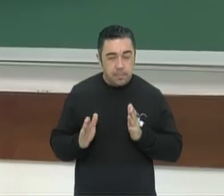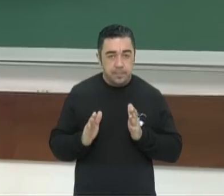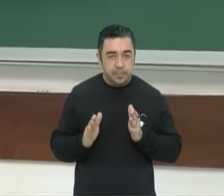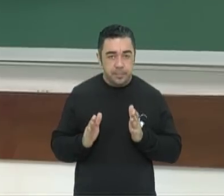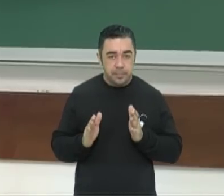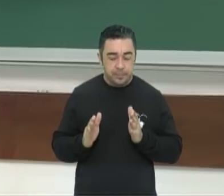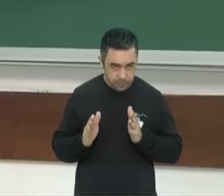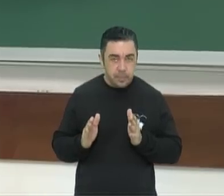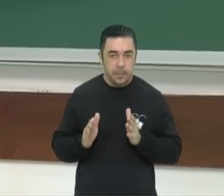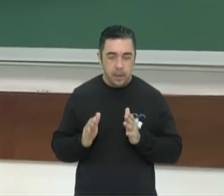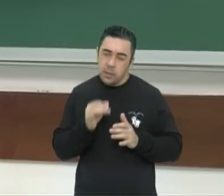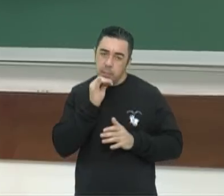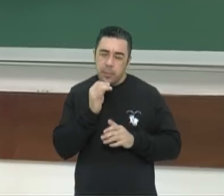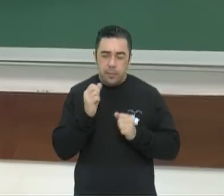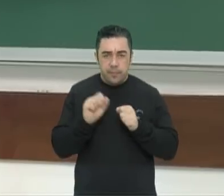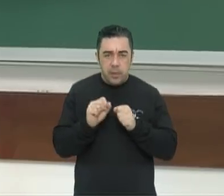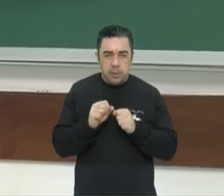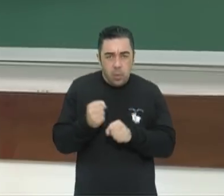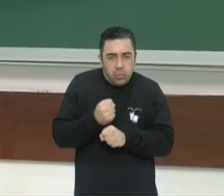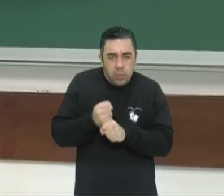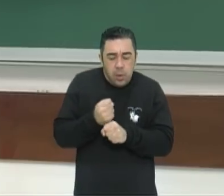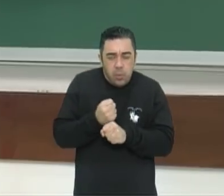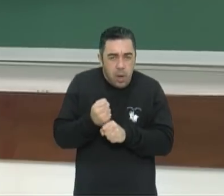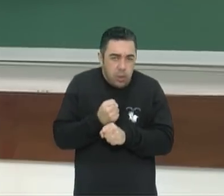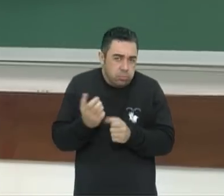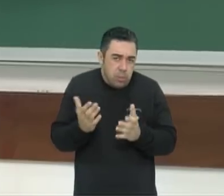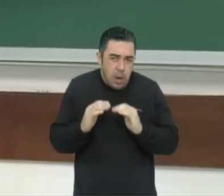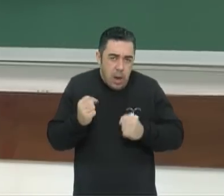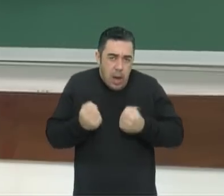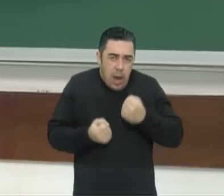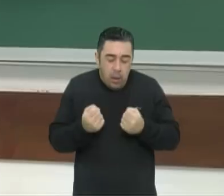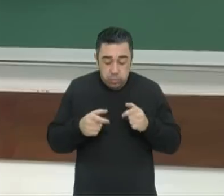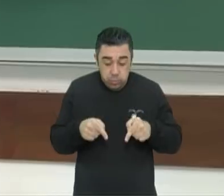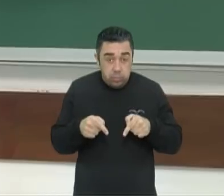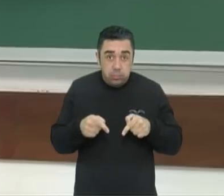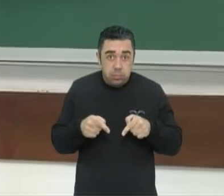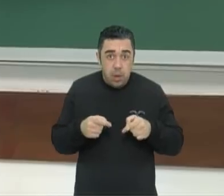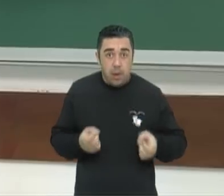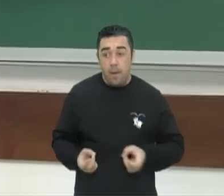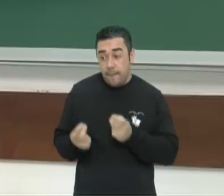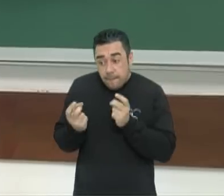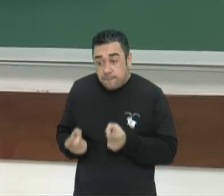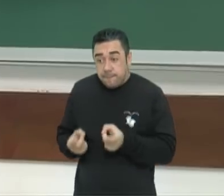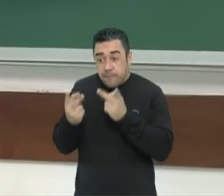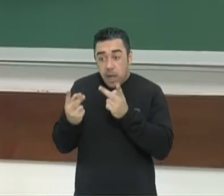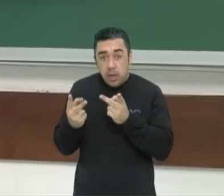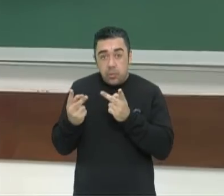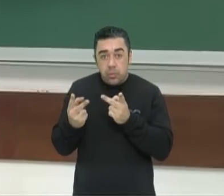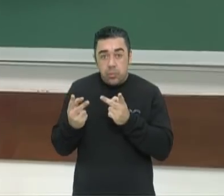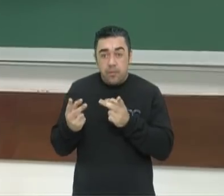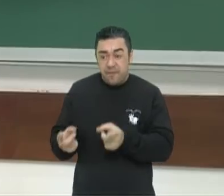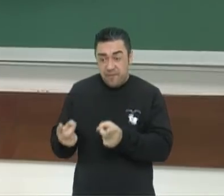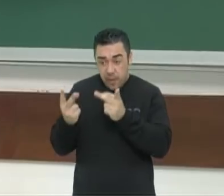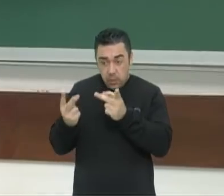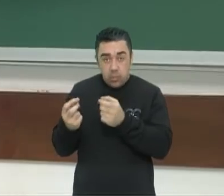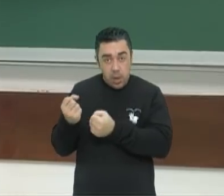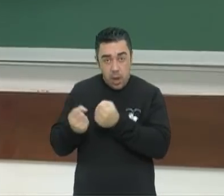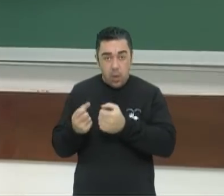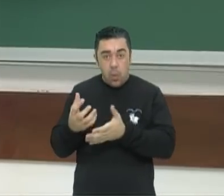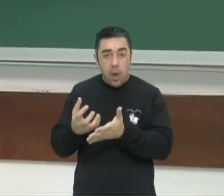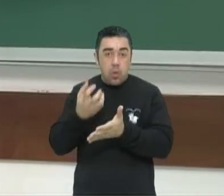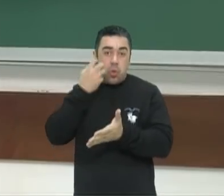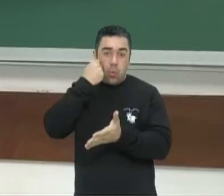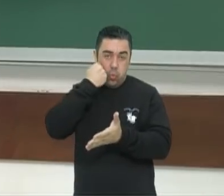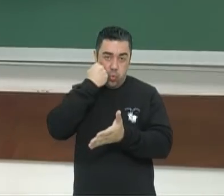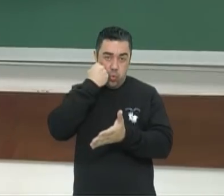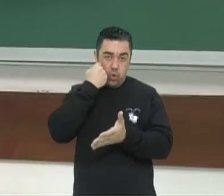eu vendo esse produto com o objetivo de ganhar um valor em cima, né? Então, o valor em cima seria o quê? O lucro, né? Aquele